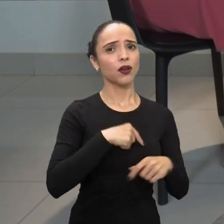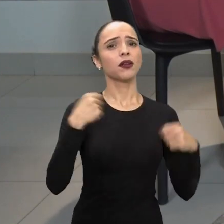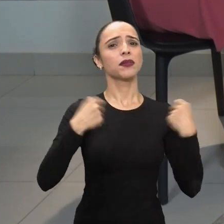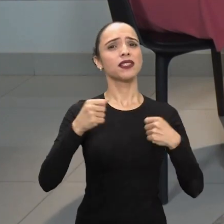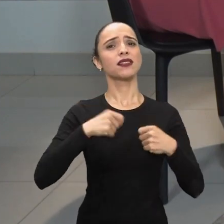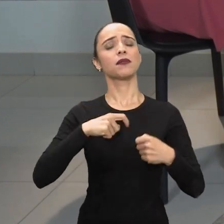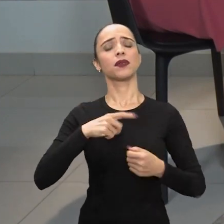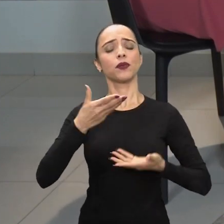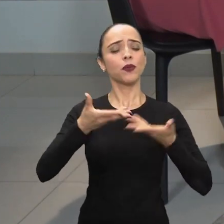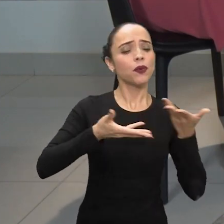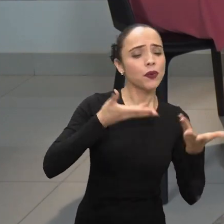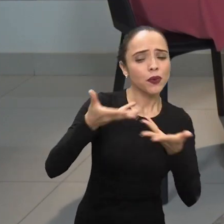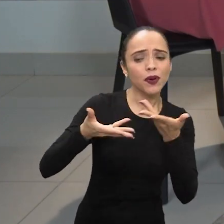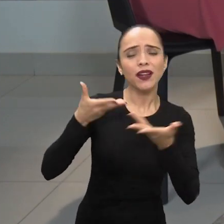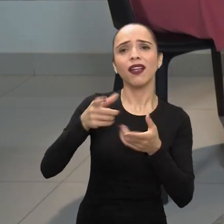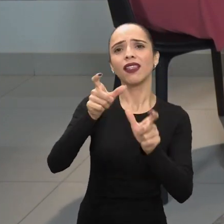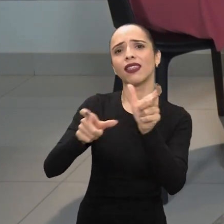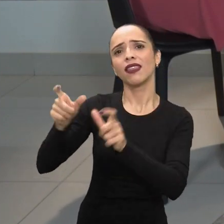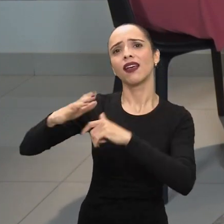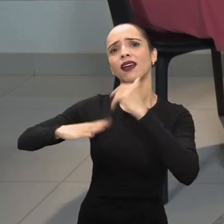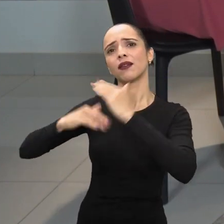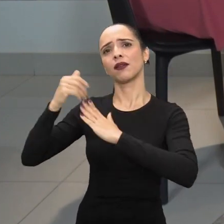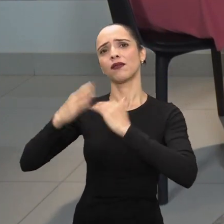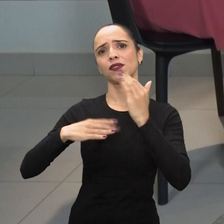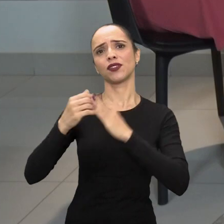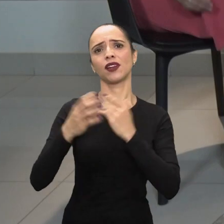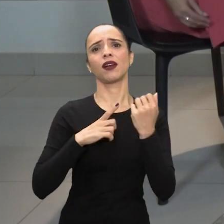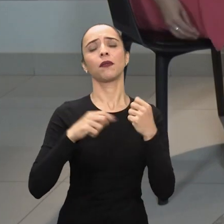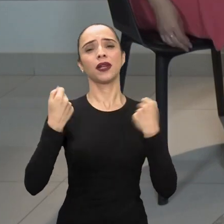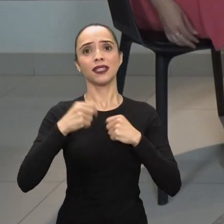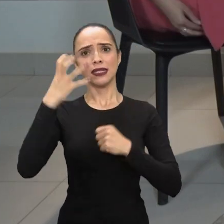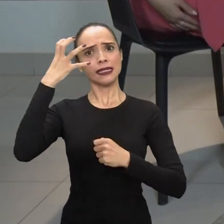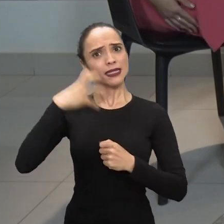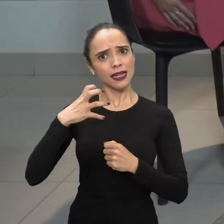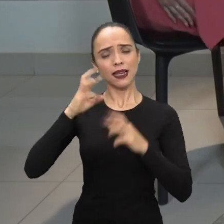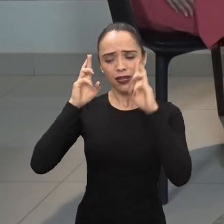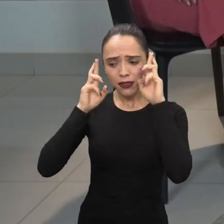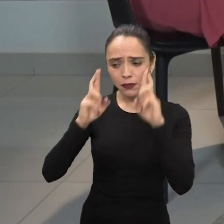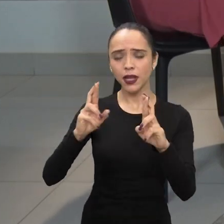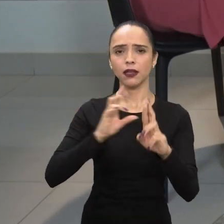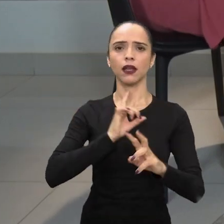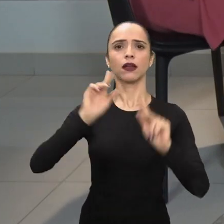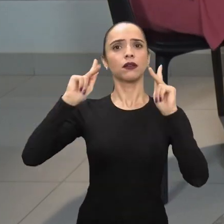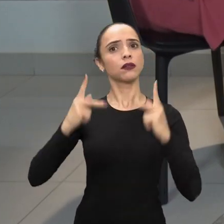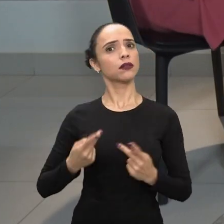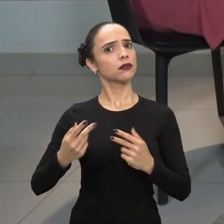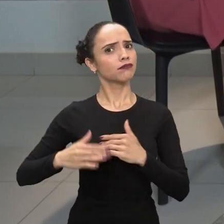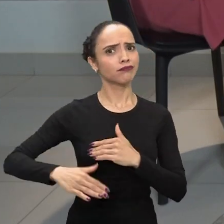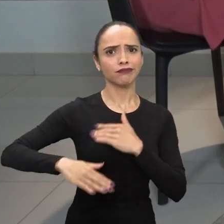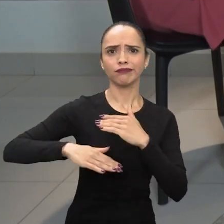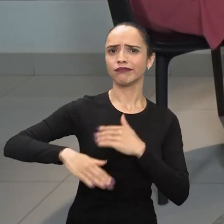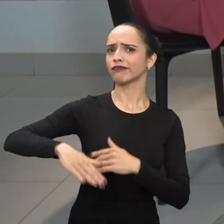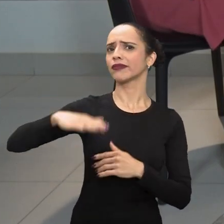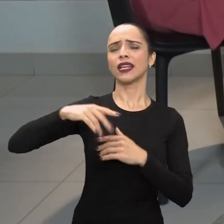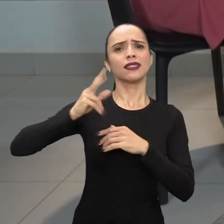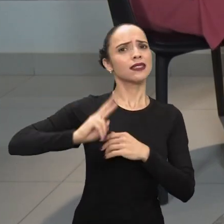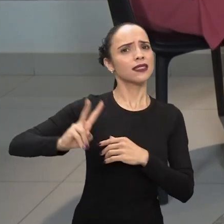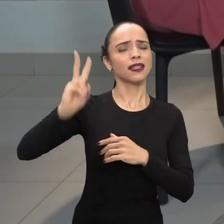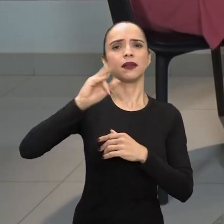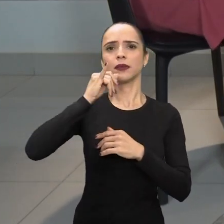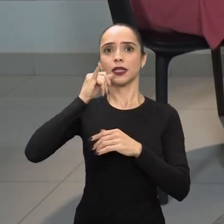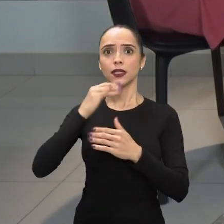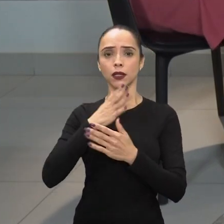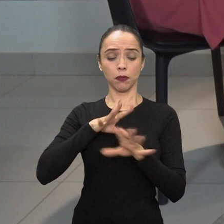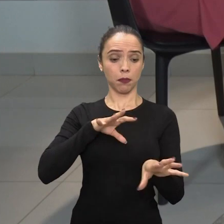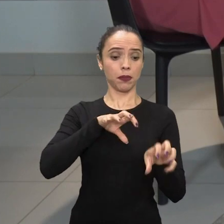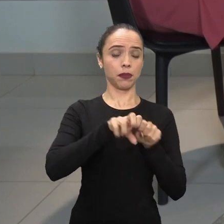de cuidar de quem tá cuidando da segurança e cuidar de forma séria comprometida respeitando os direitos humanos desde a